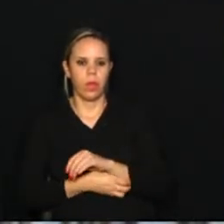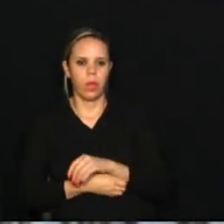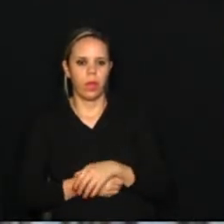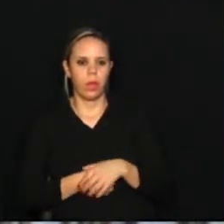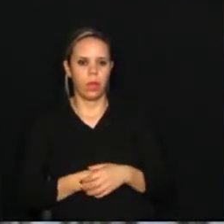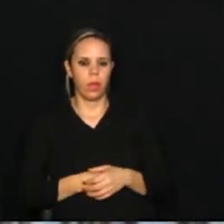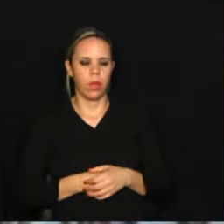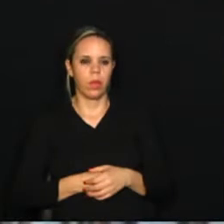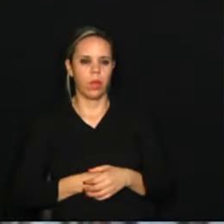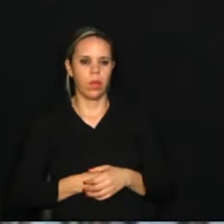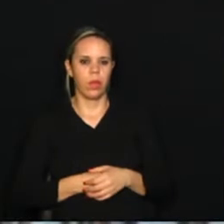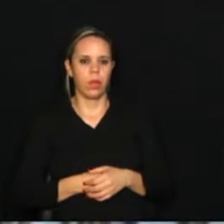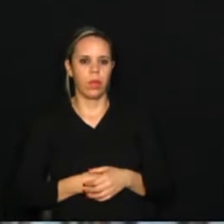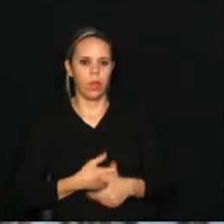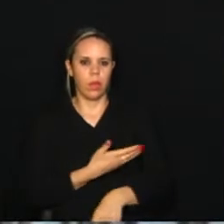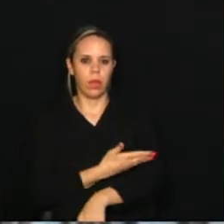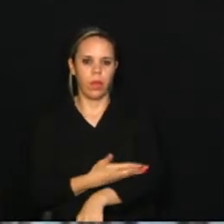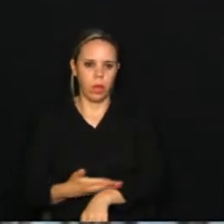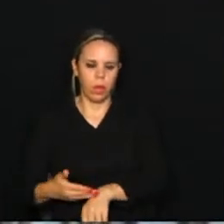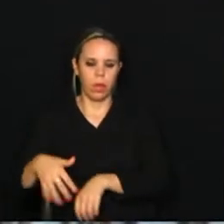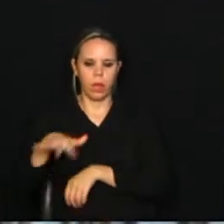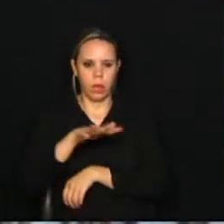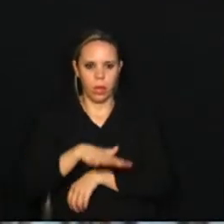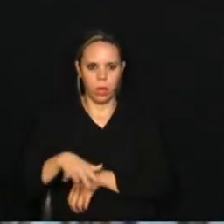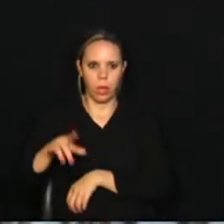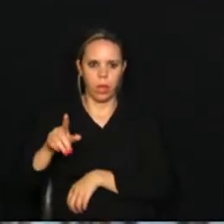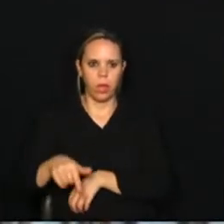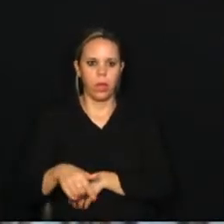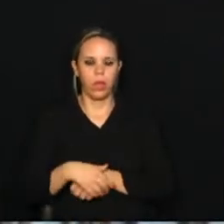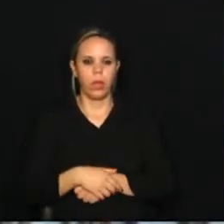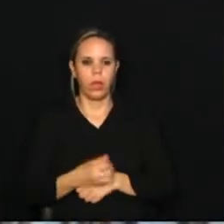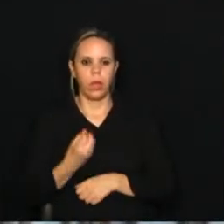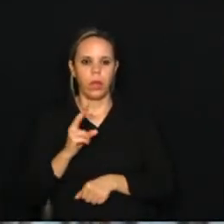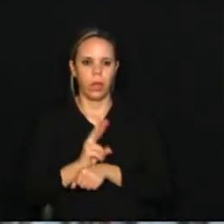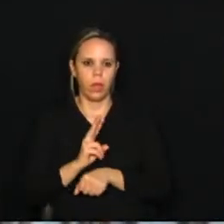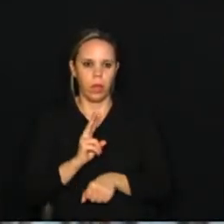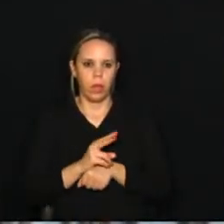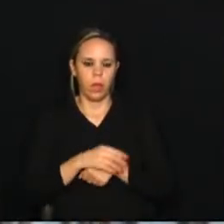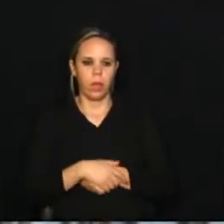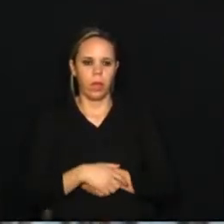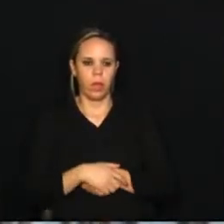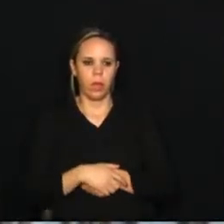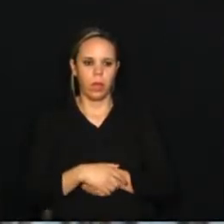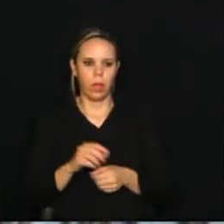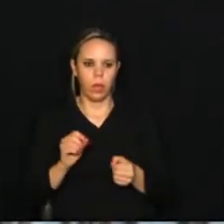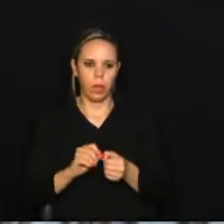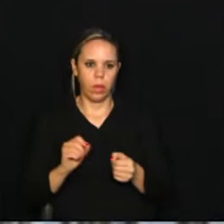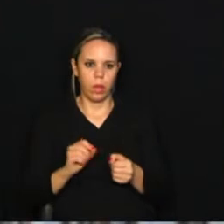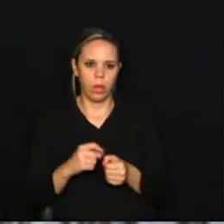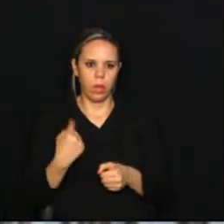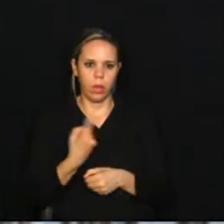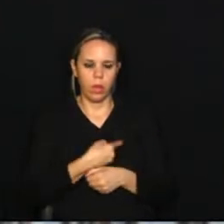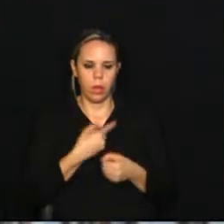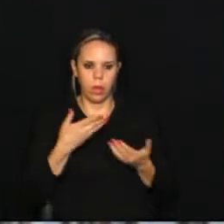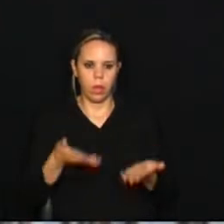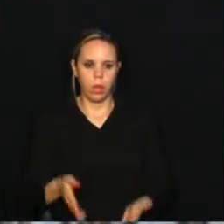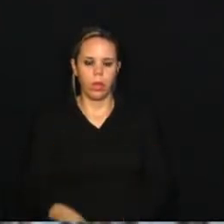A ambientação precisava ser bem cuidada, isso foi feito. Nós